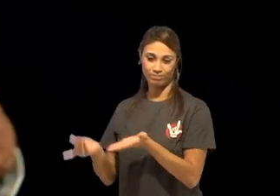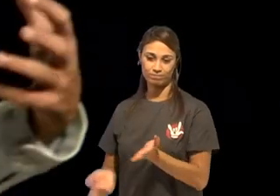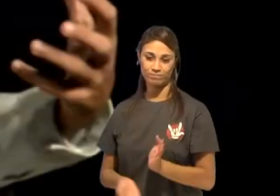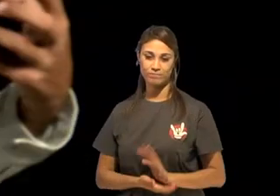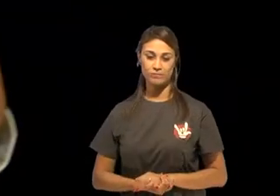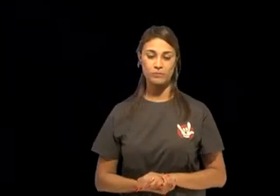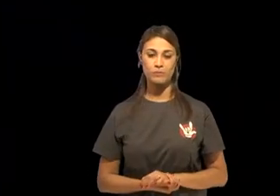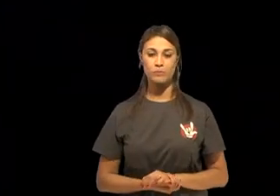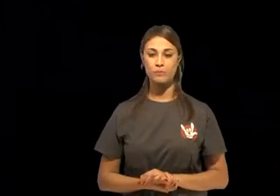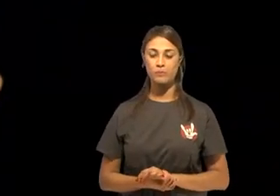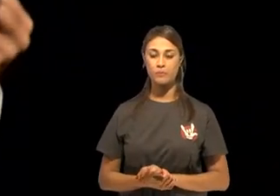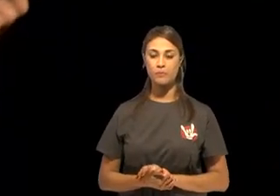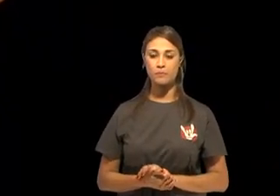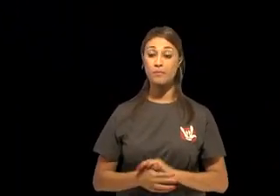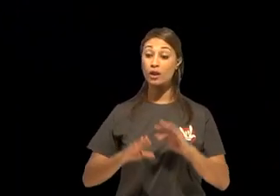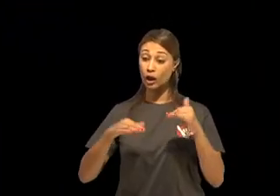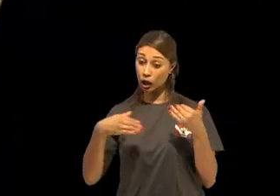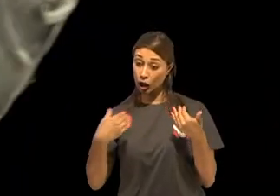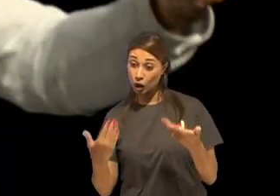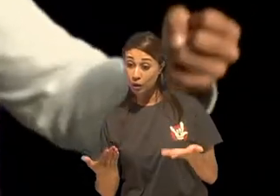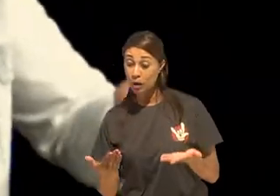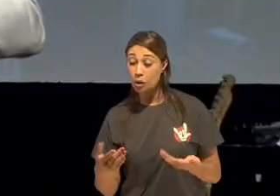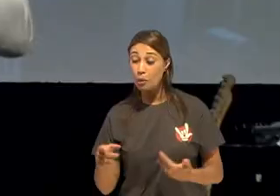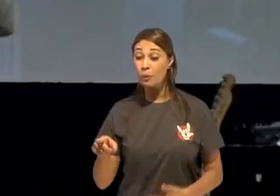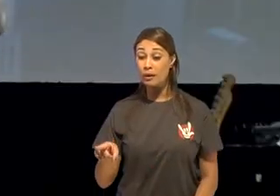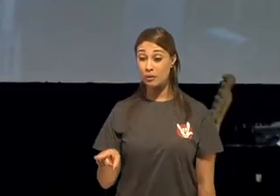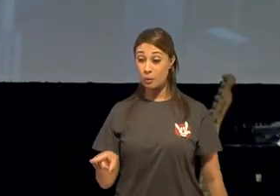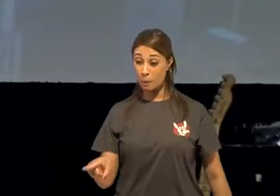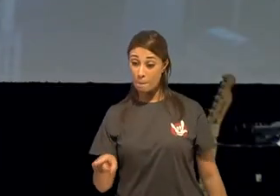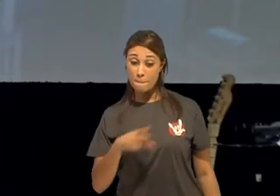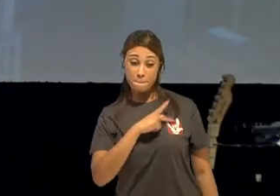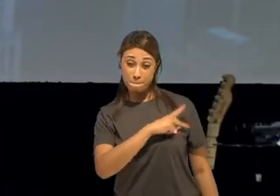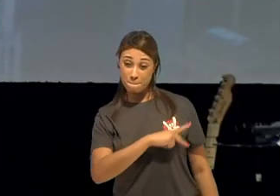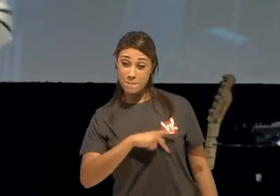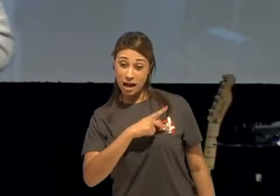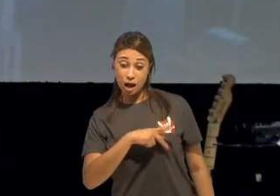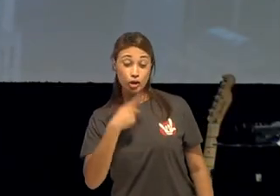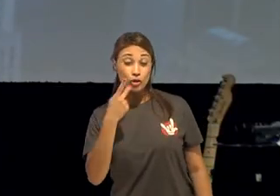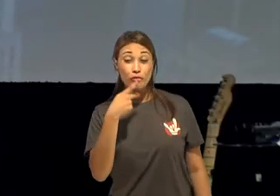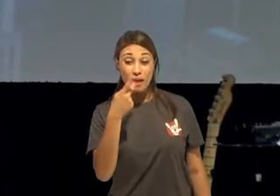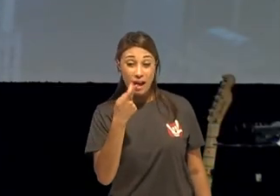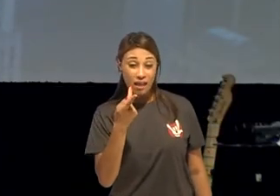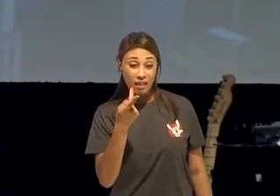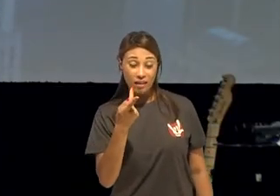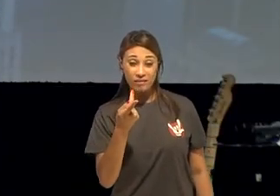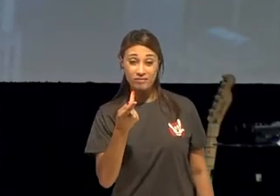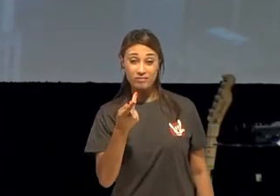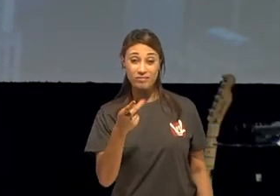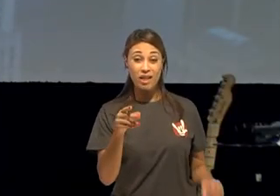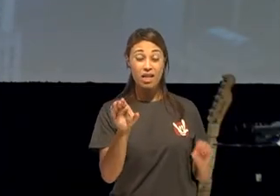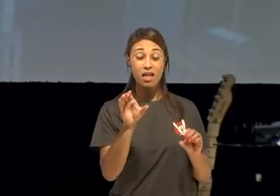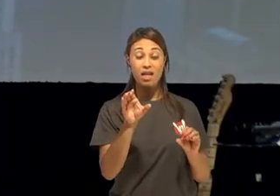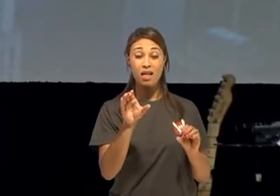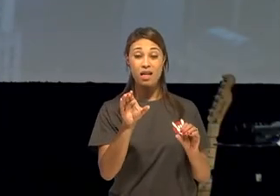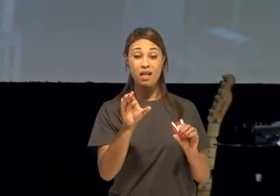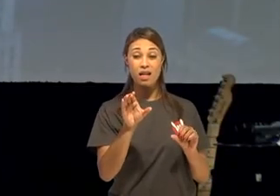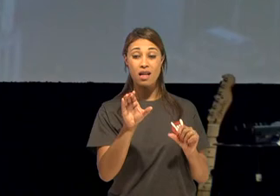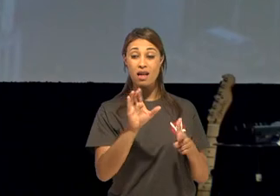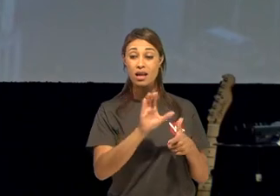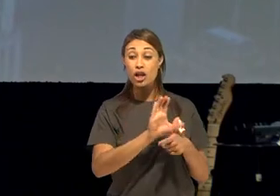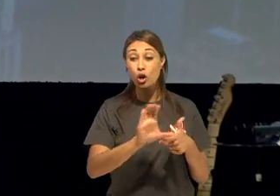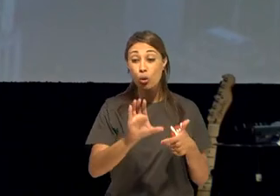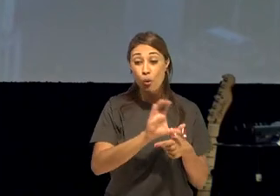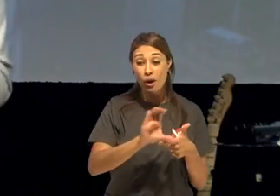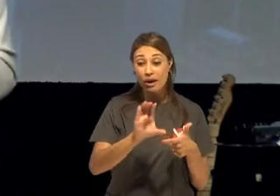Quando você lê Paulo falando em 2 Coríntios capítulo 11, quem na igreja não sofra, que eu